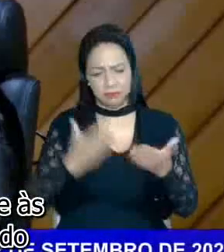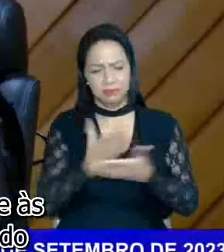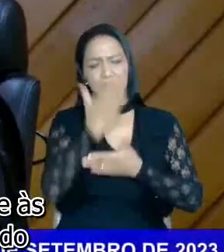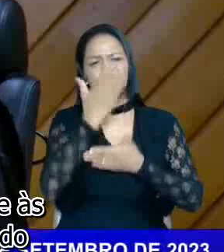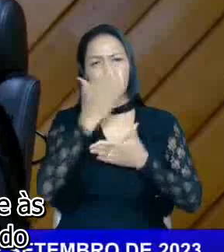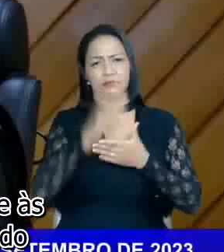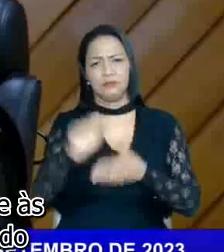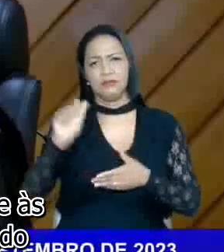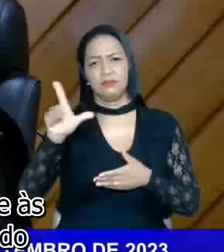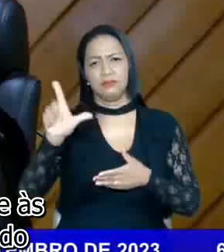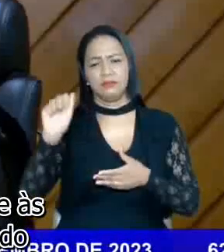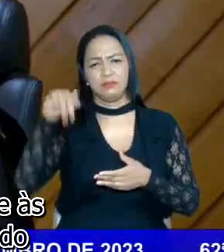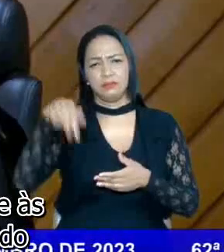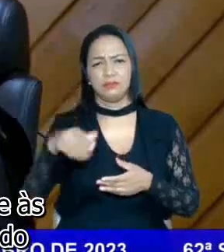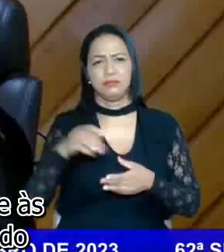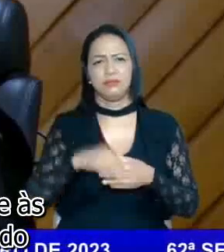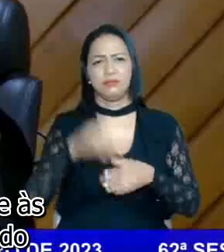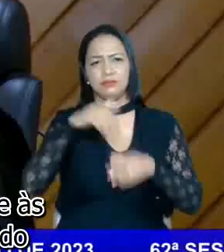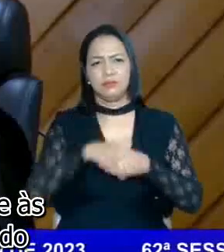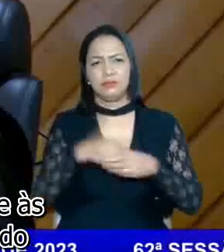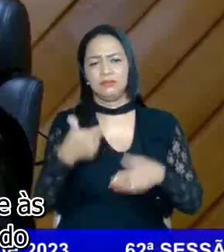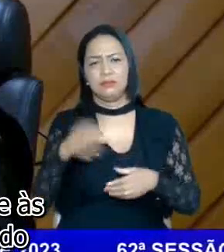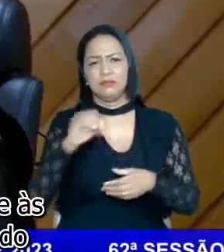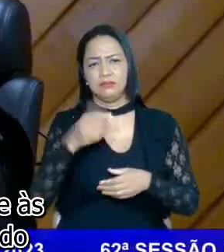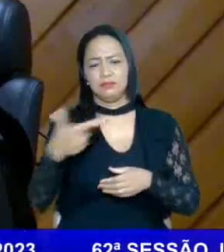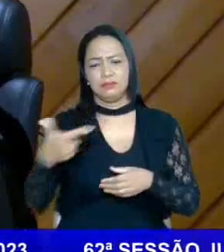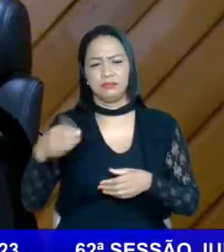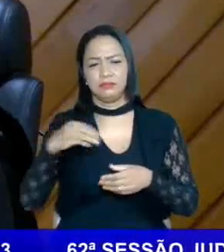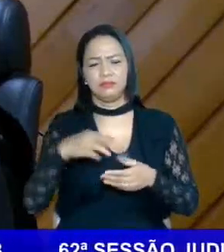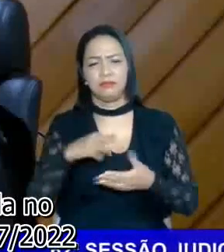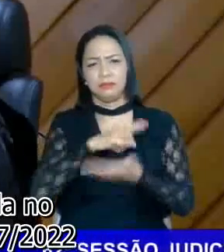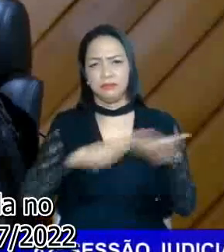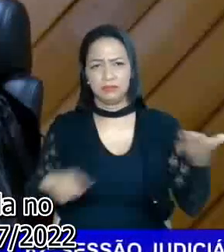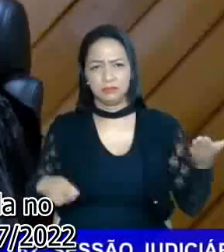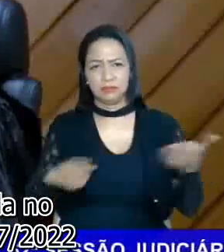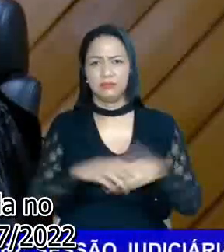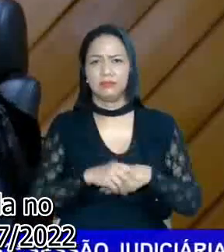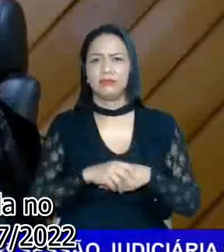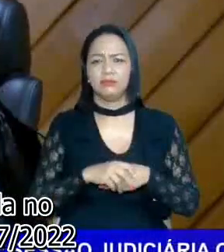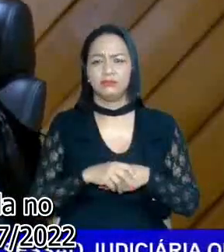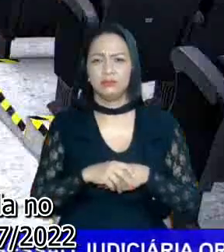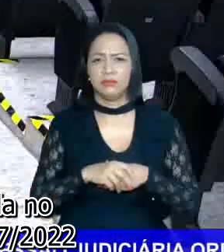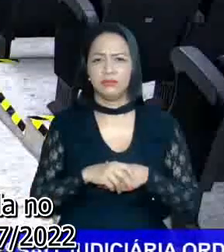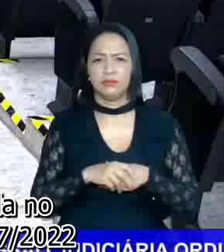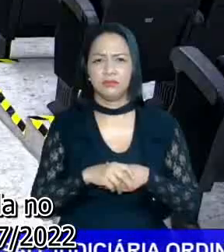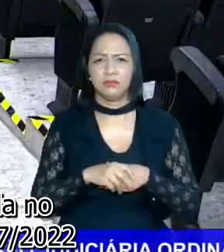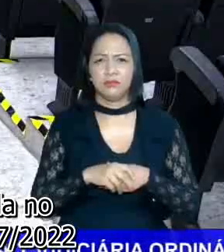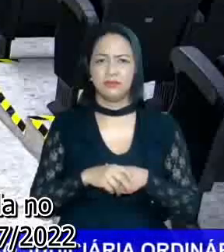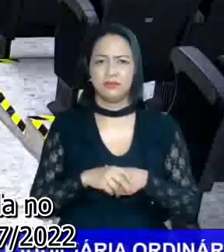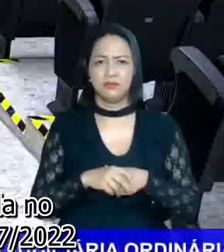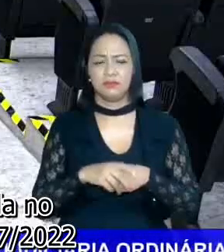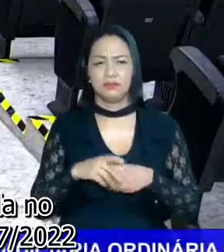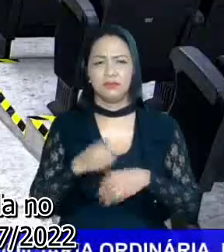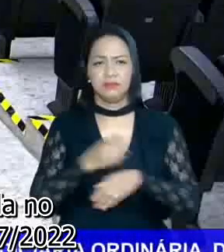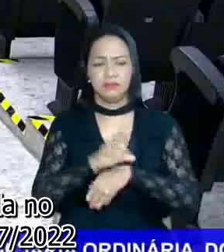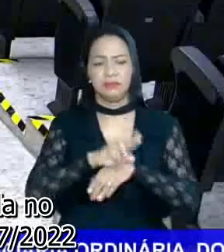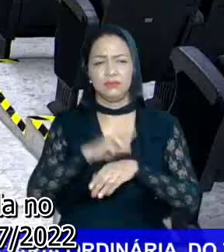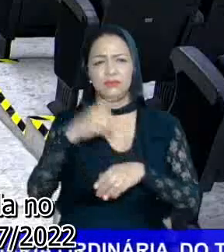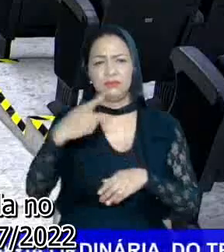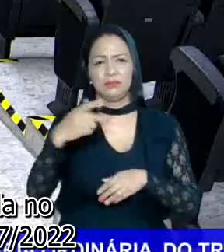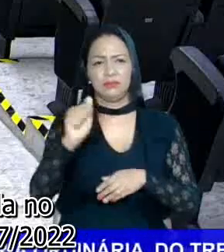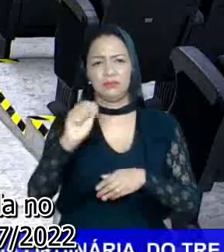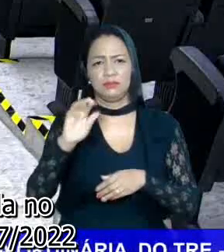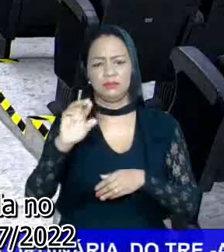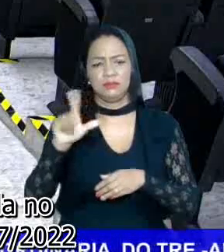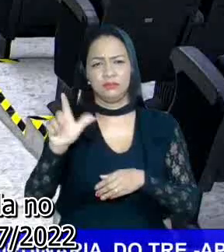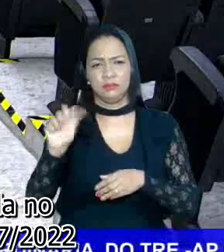Souza desembargador Chaves João referentes às Lages. eleições de 2022, nos termos do voto proferido pela ilustre relatora. Ainda a doutora Paola, no item Imagem 3 da